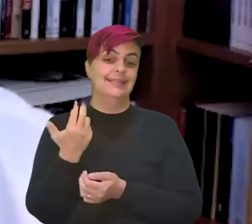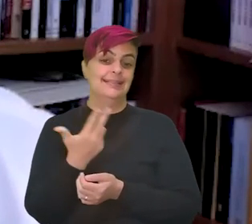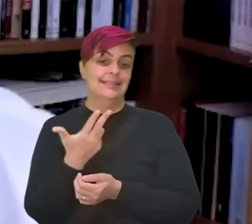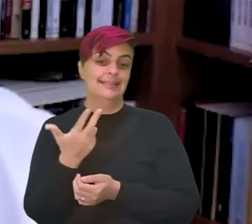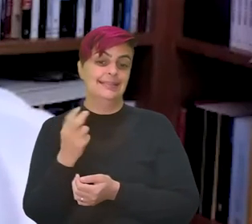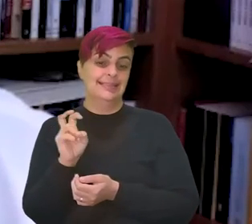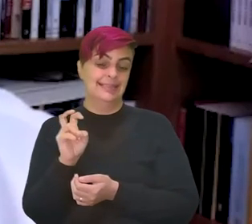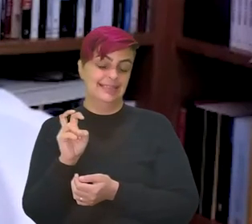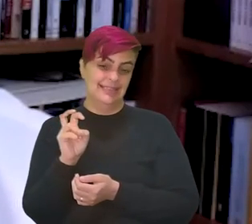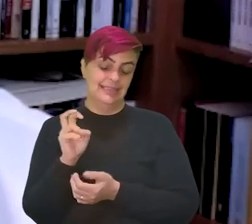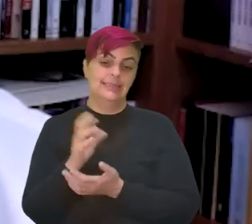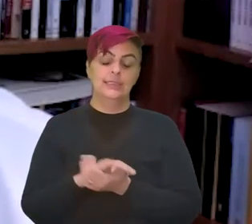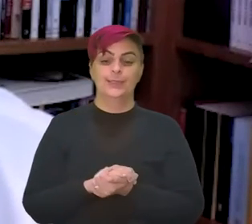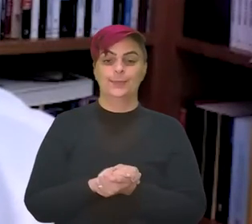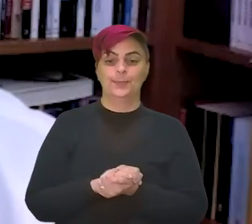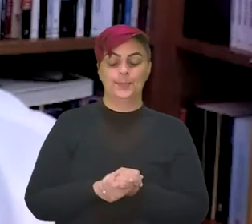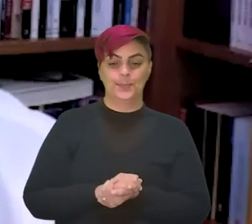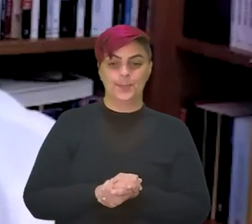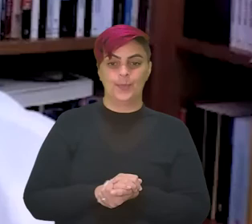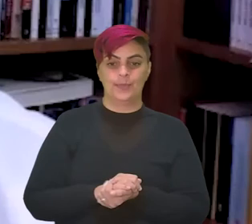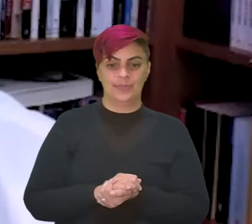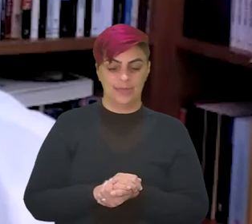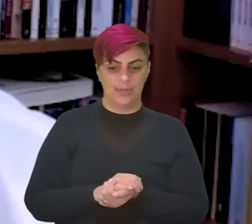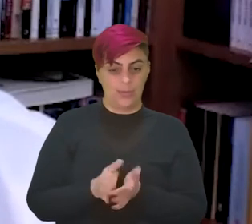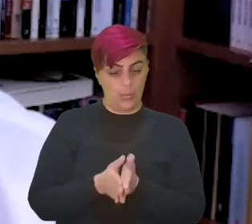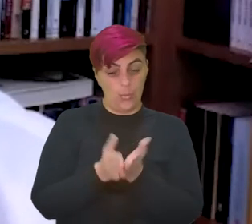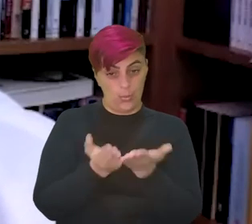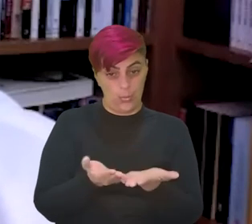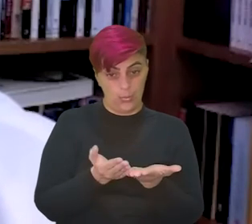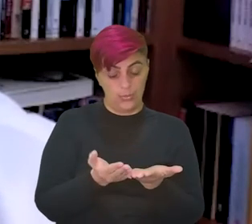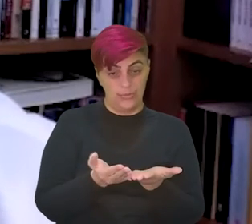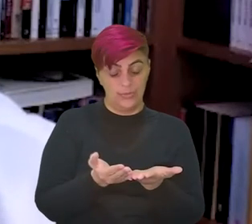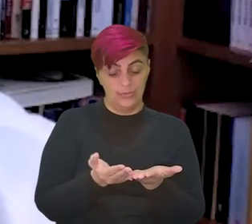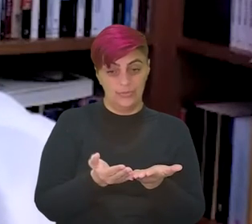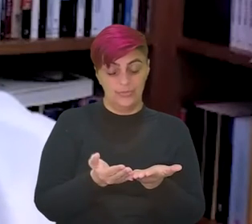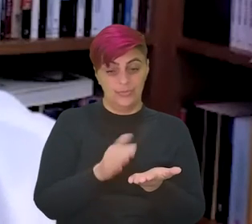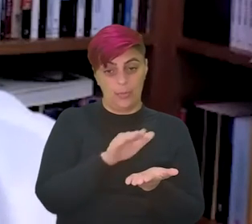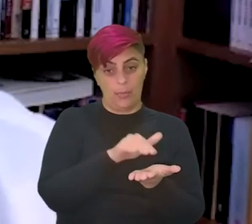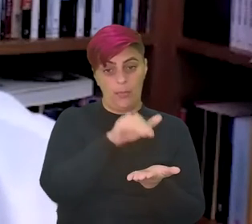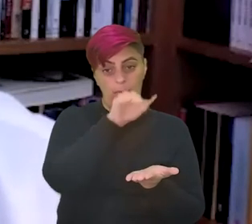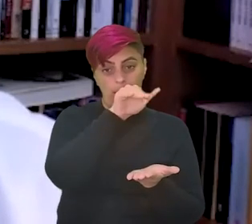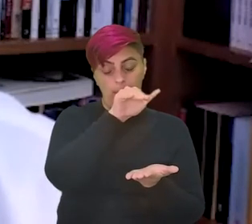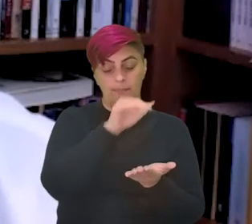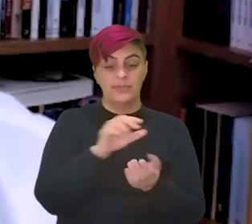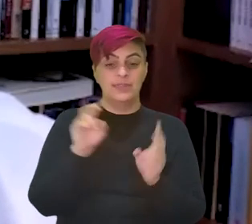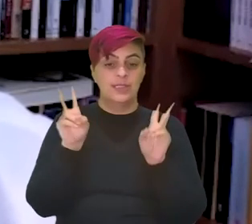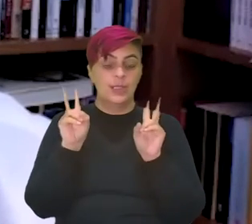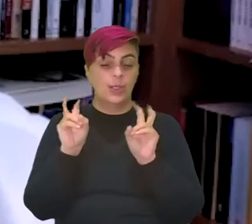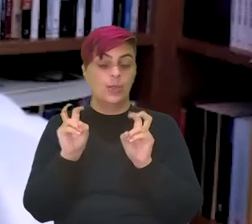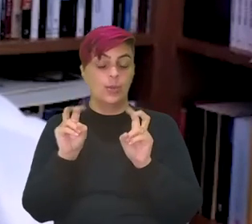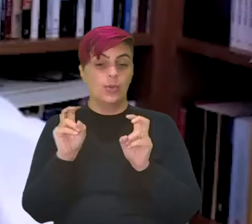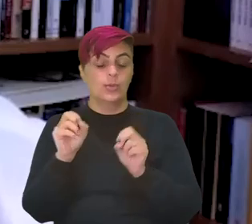1935, metade de um dos volumes de Coral Gardens é